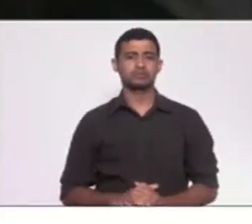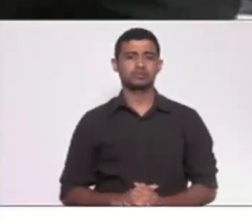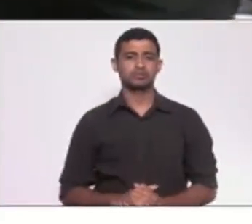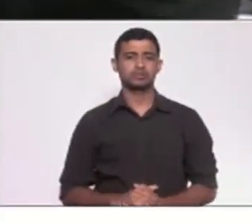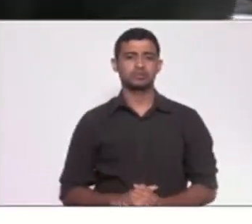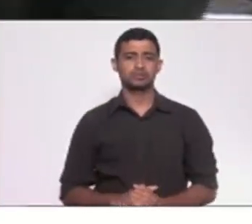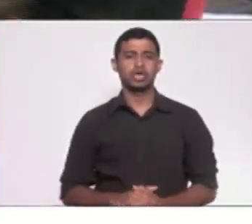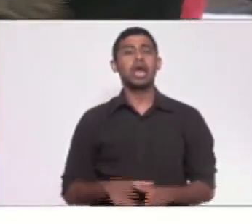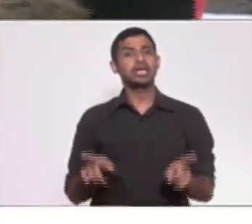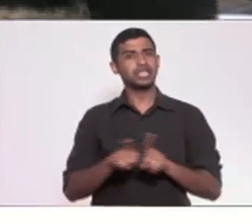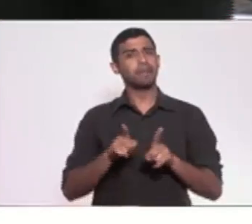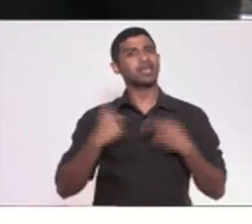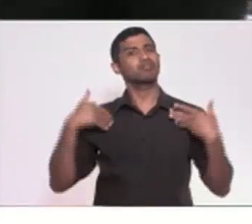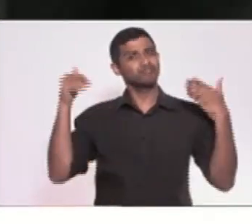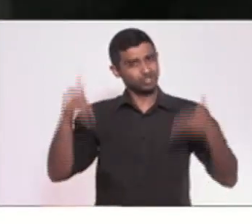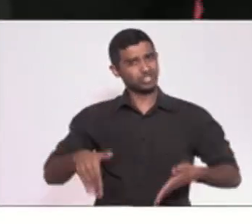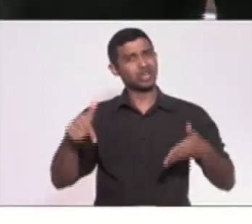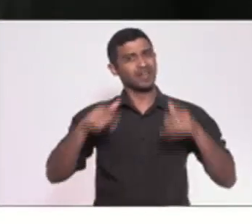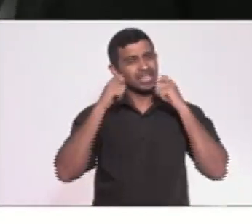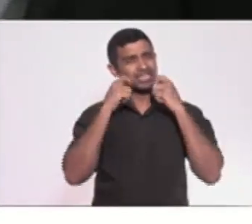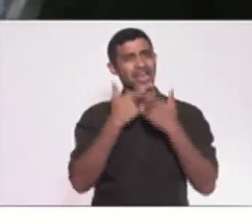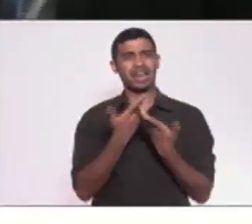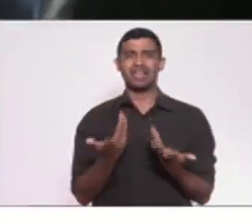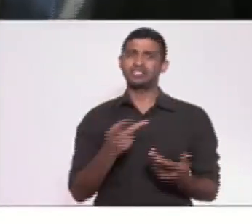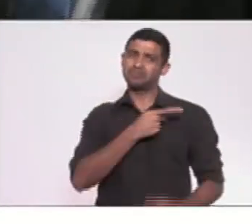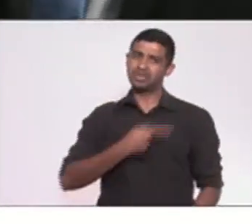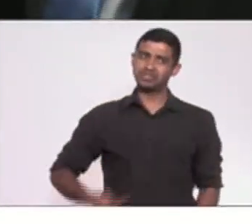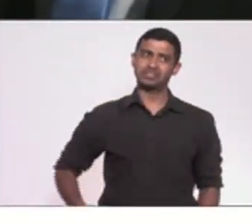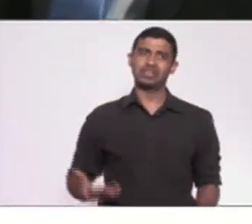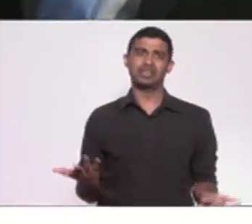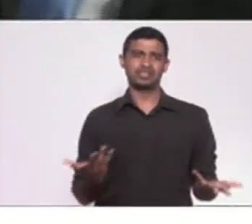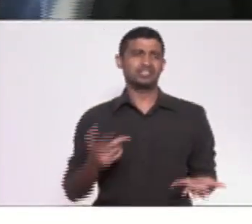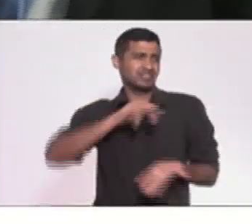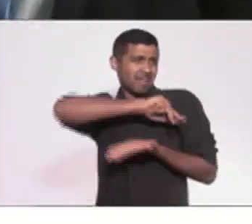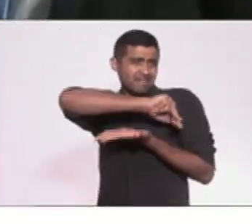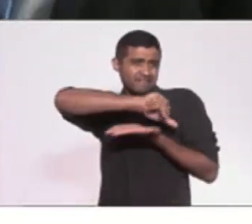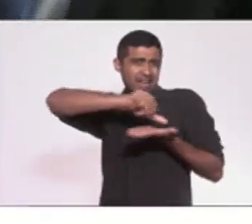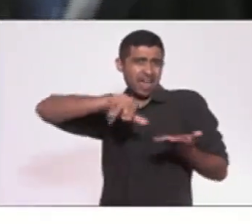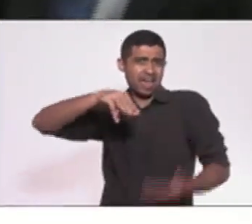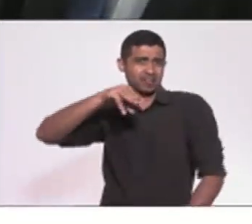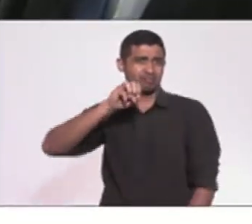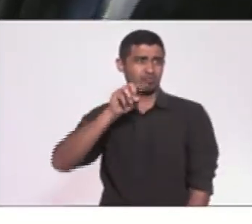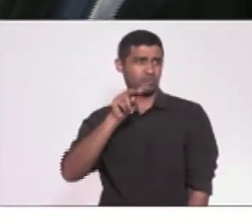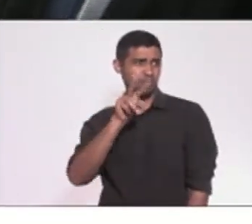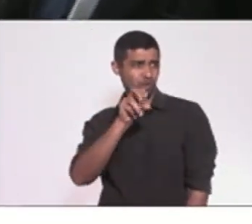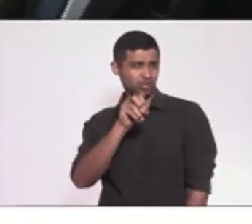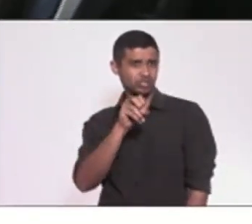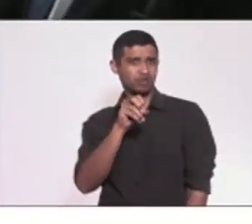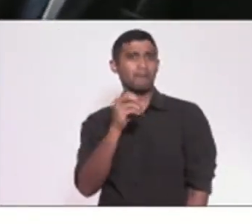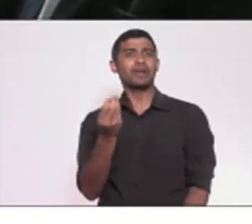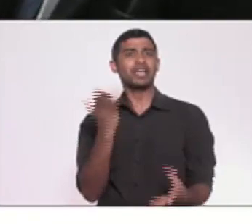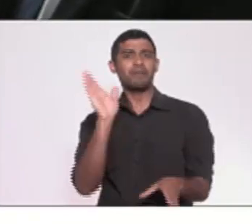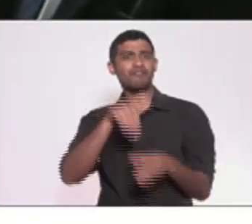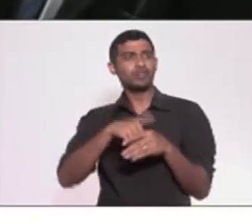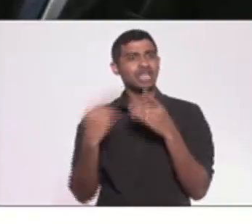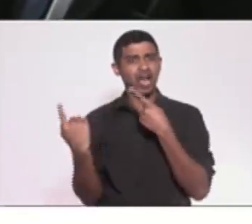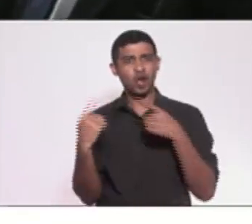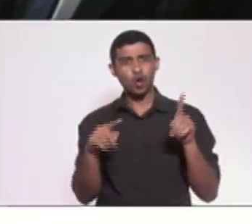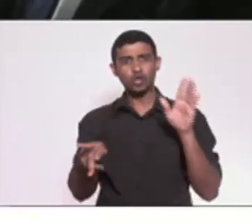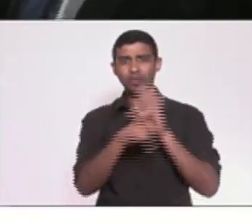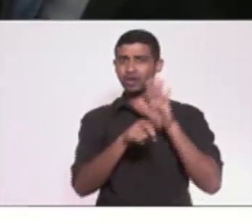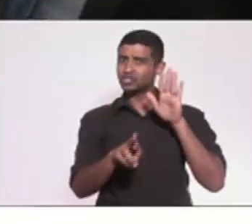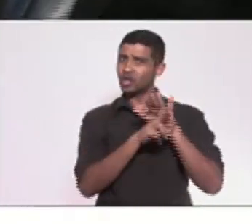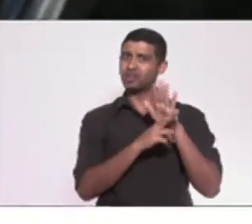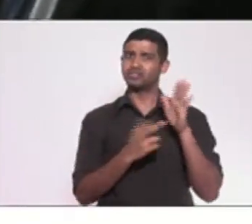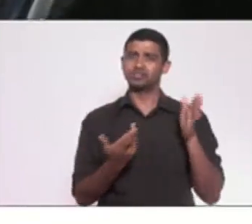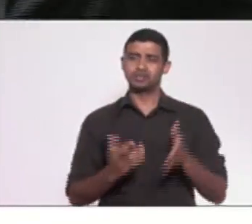Também chego a esse Parlamento, senhor presidente, com todos os motivos políticos para votar contrário ao projeto de